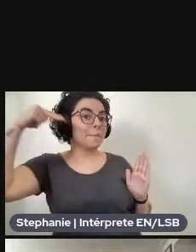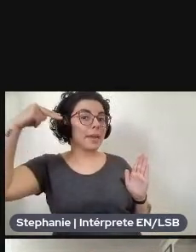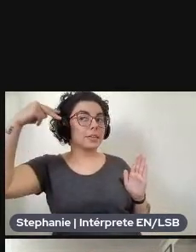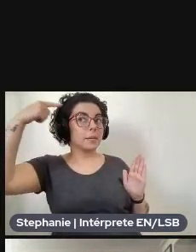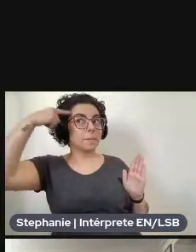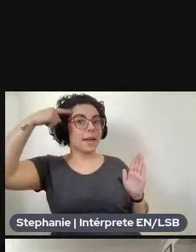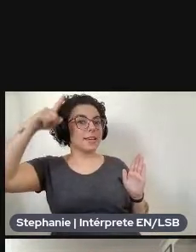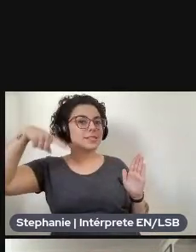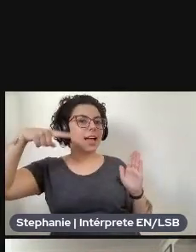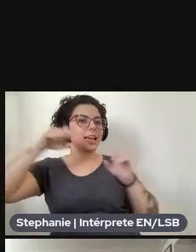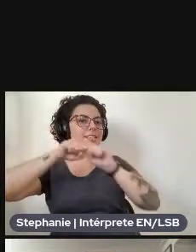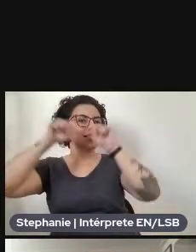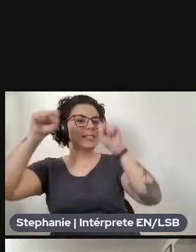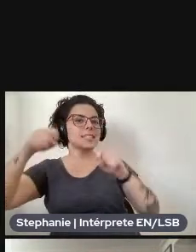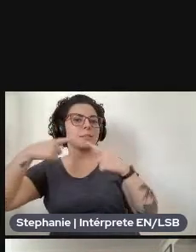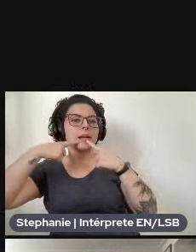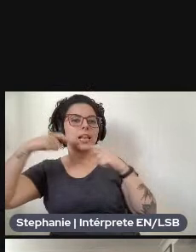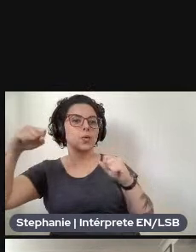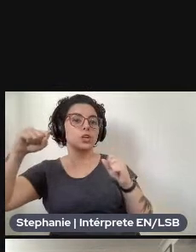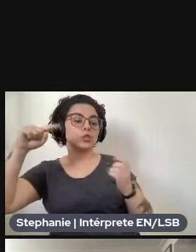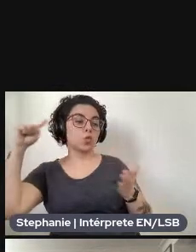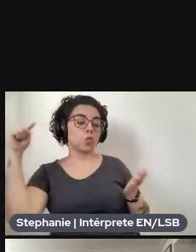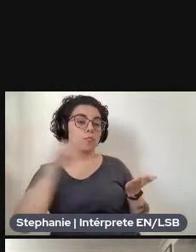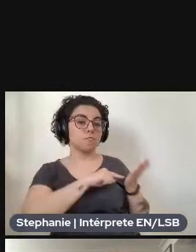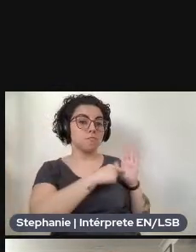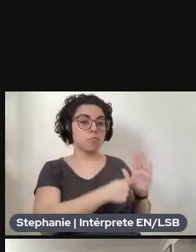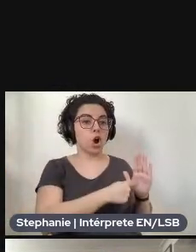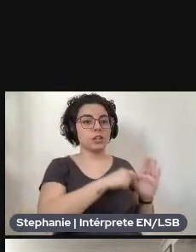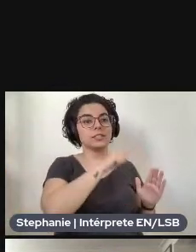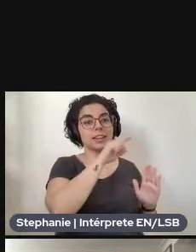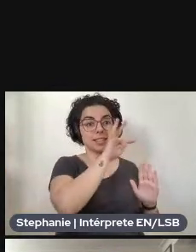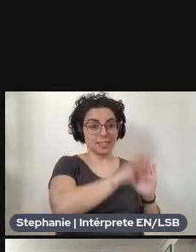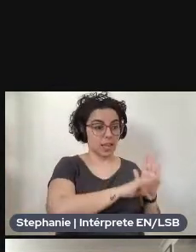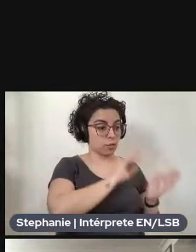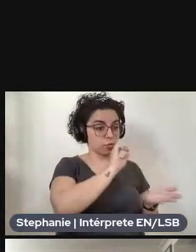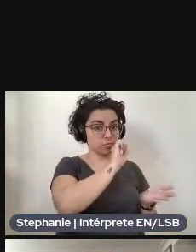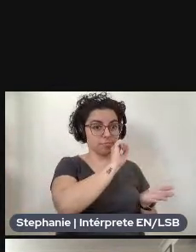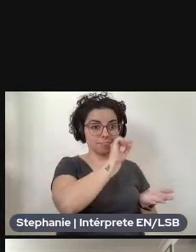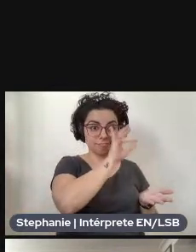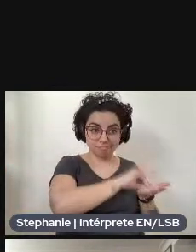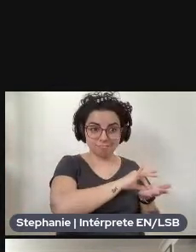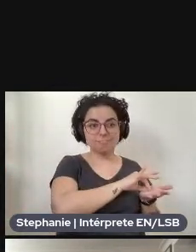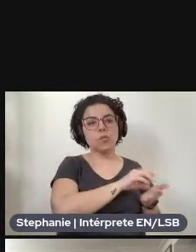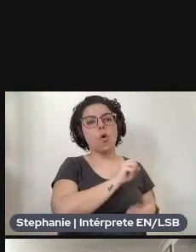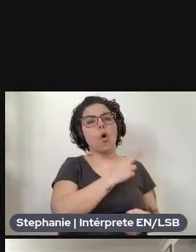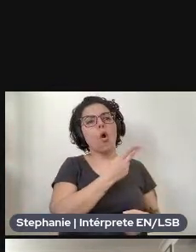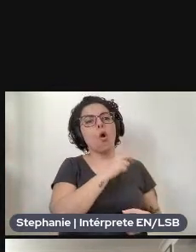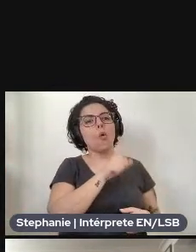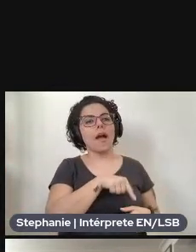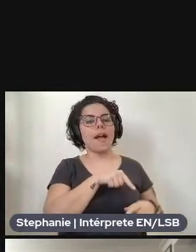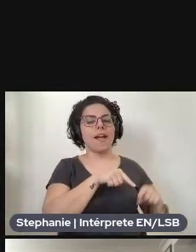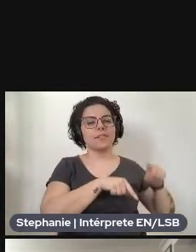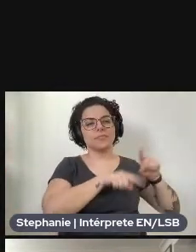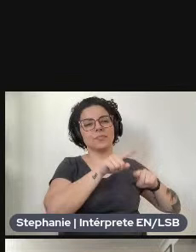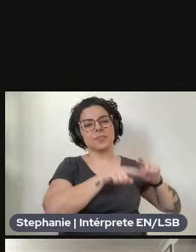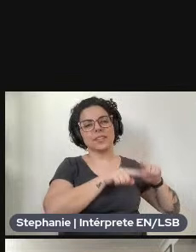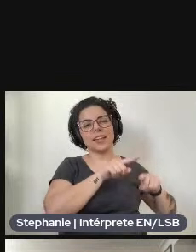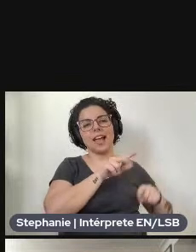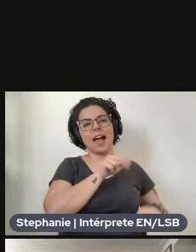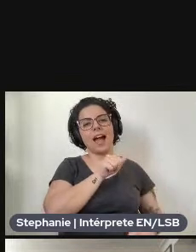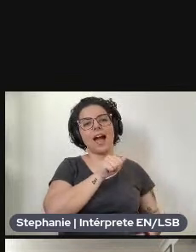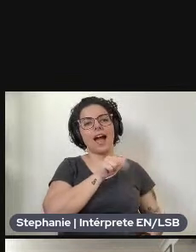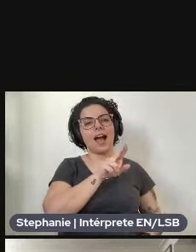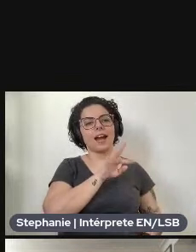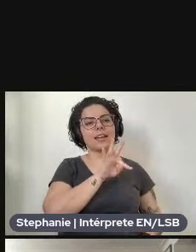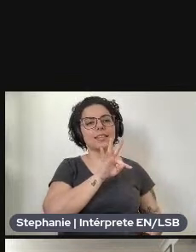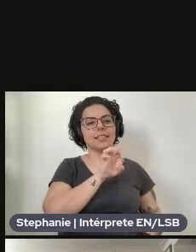em textos, olha para os textos como artefactos. E neste sentido estamos perante uma dimensão analítica